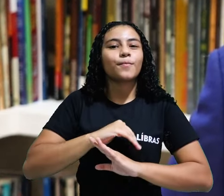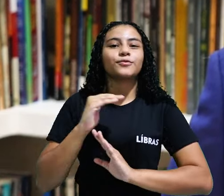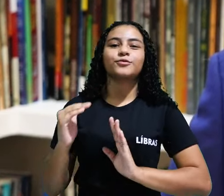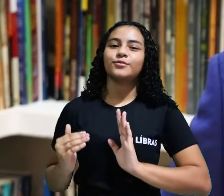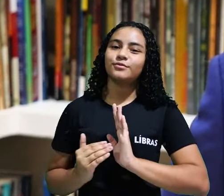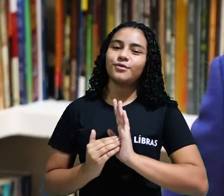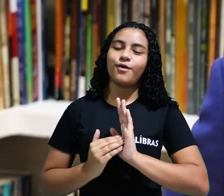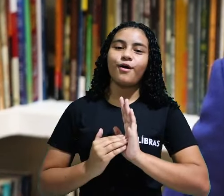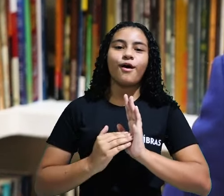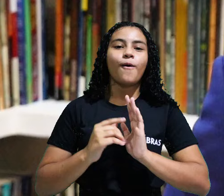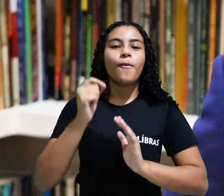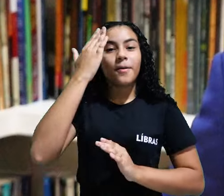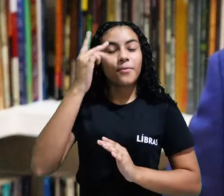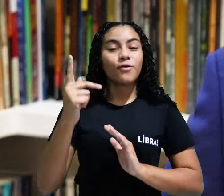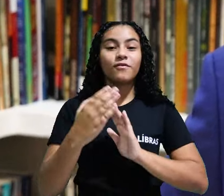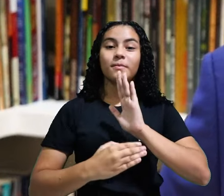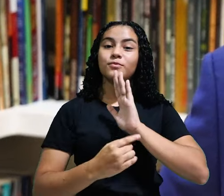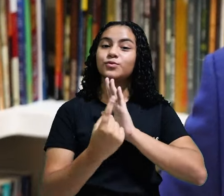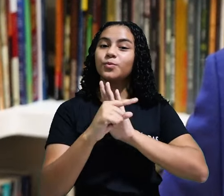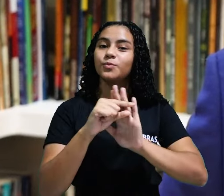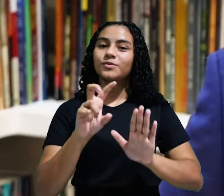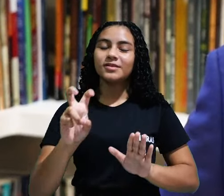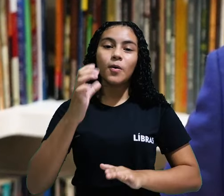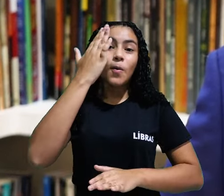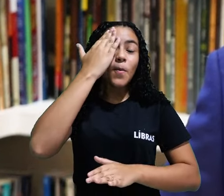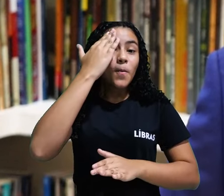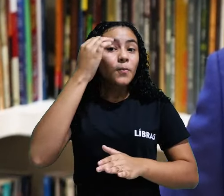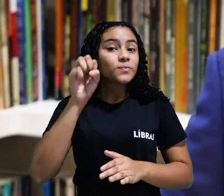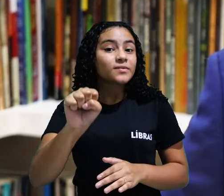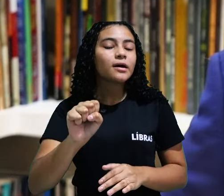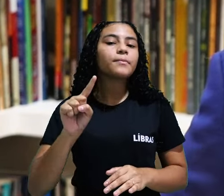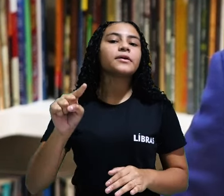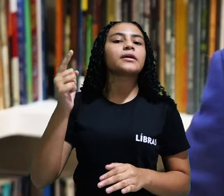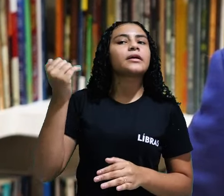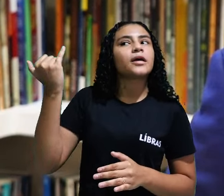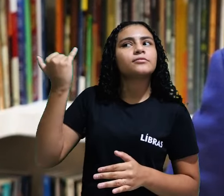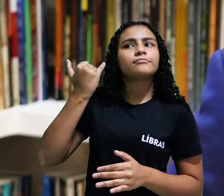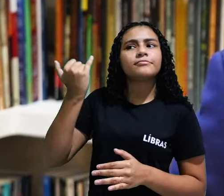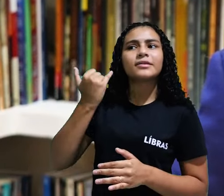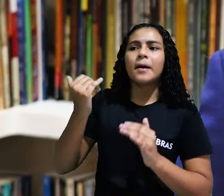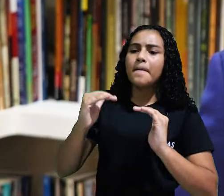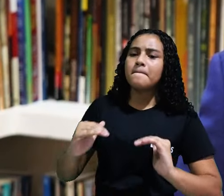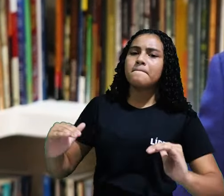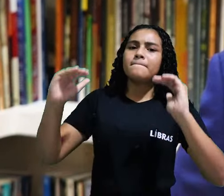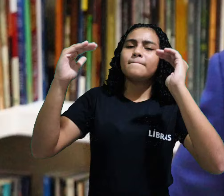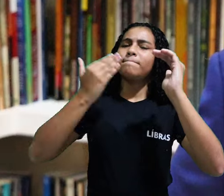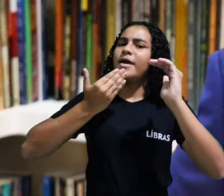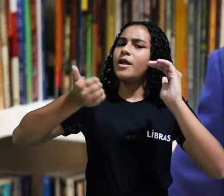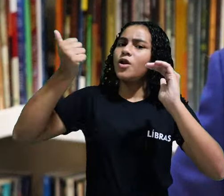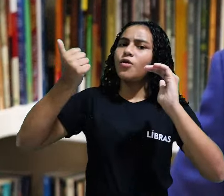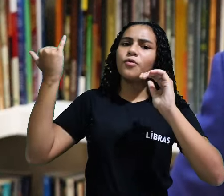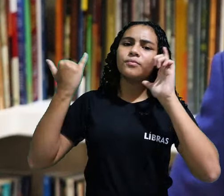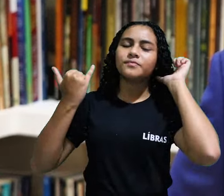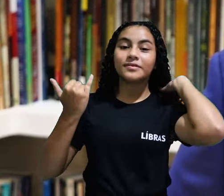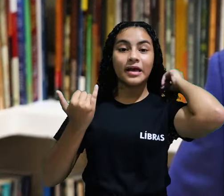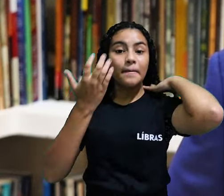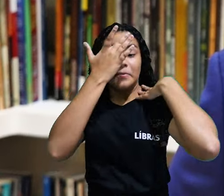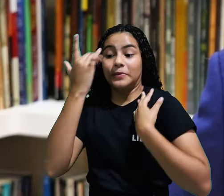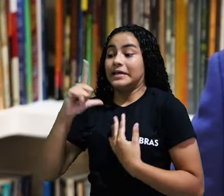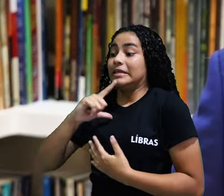Em Provérbios 1:5, a Bíblia diz: O sábio que os ouvir se tornará ainda mais sábio. Quem